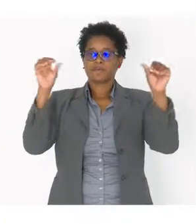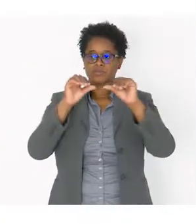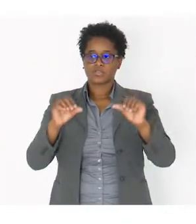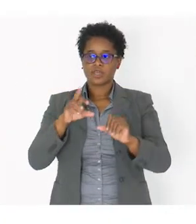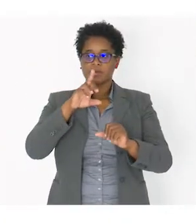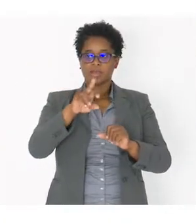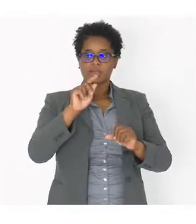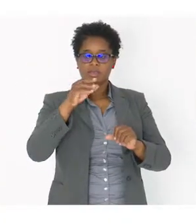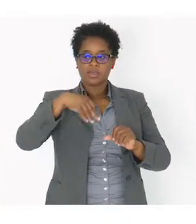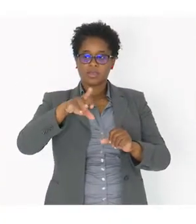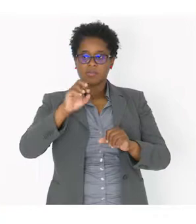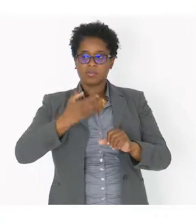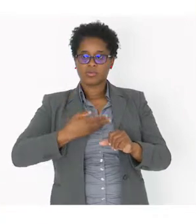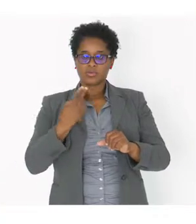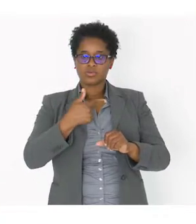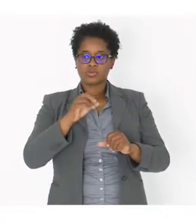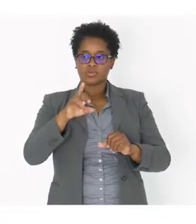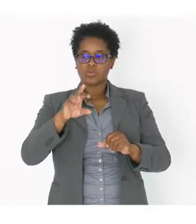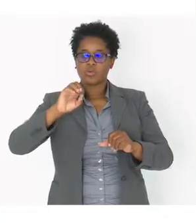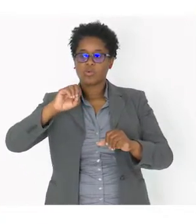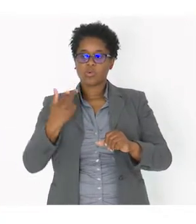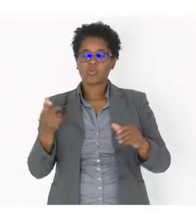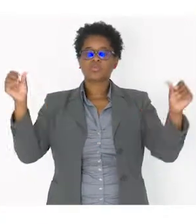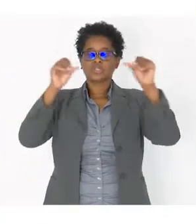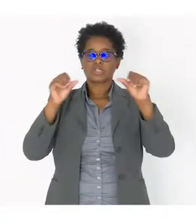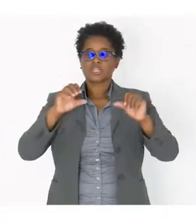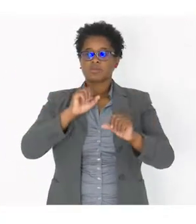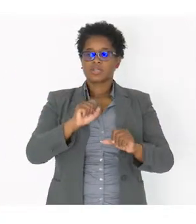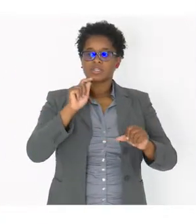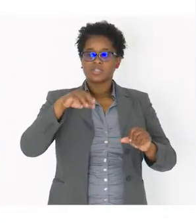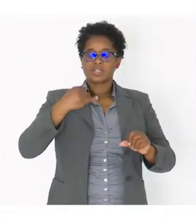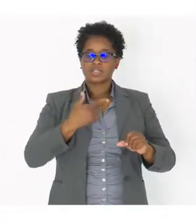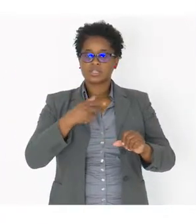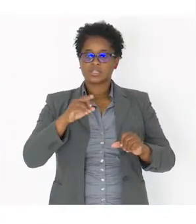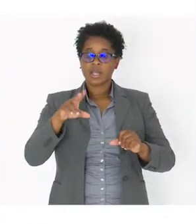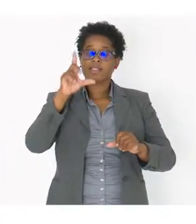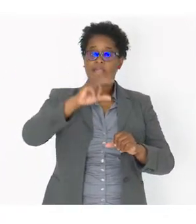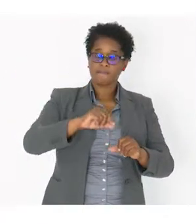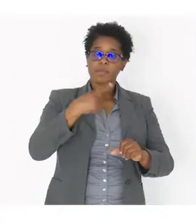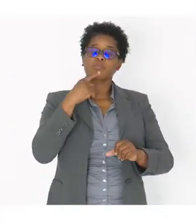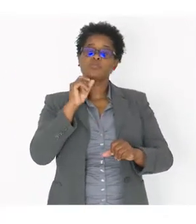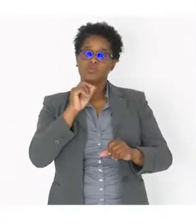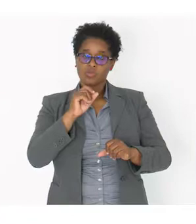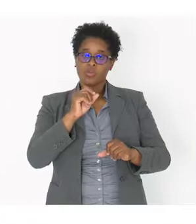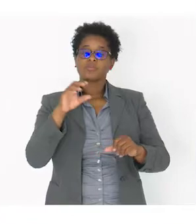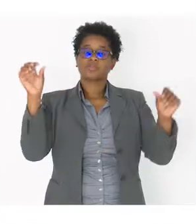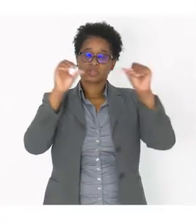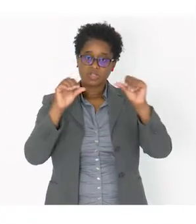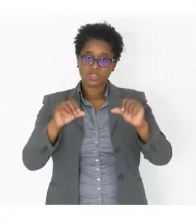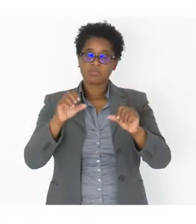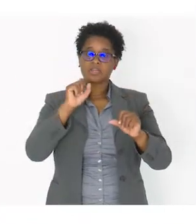sistema reprodutor, ou sistema genital, também podemos chamá-lo de sistema genital,